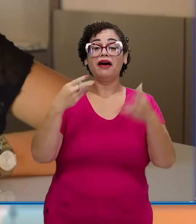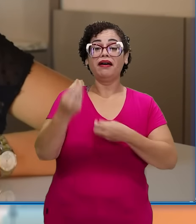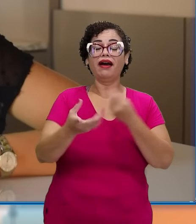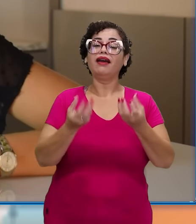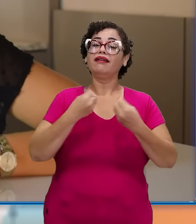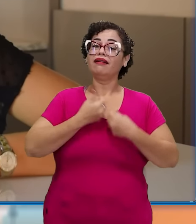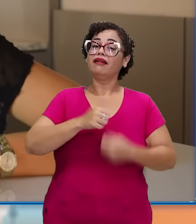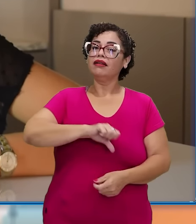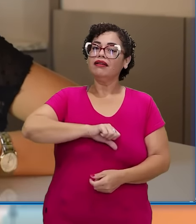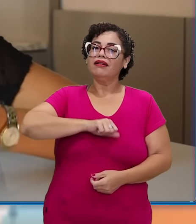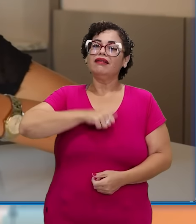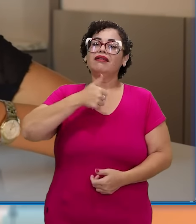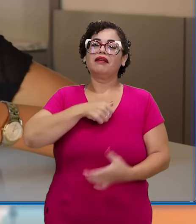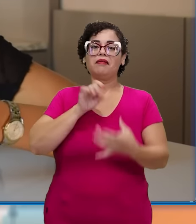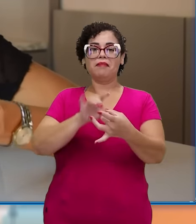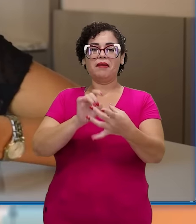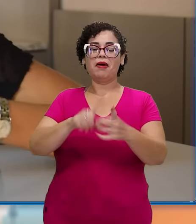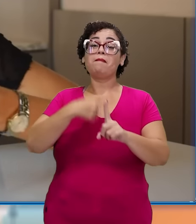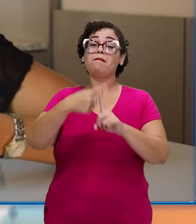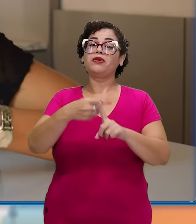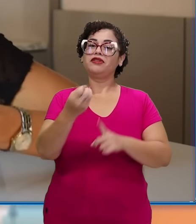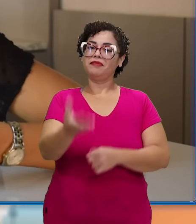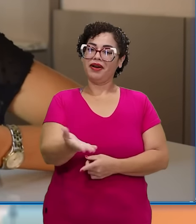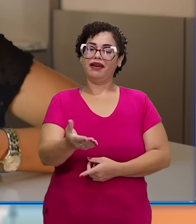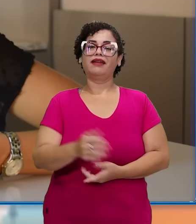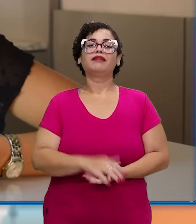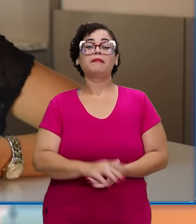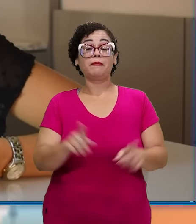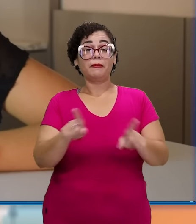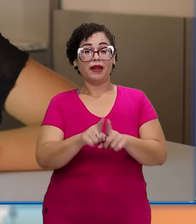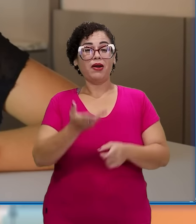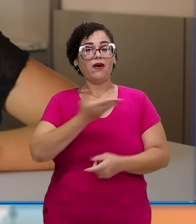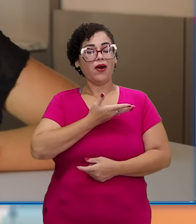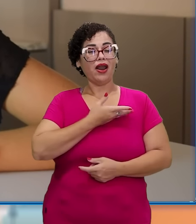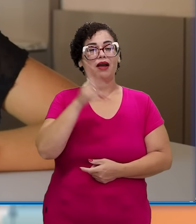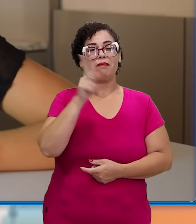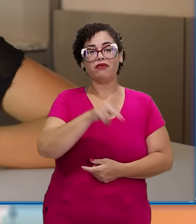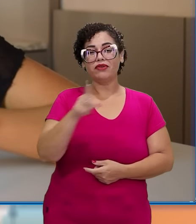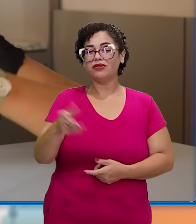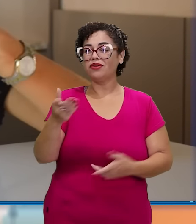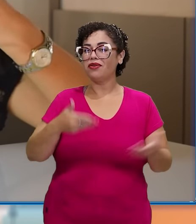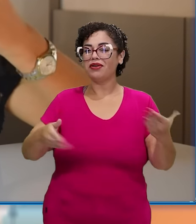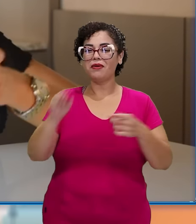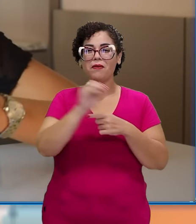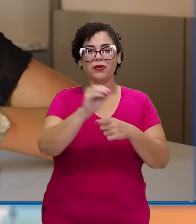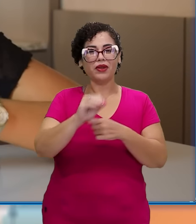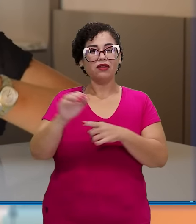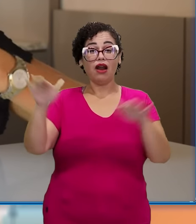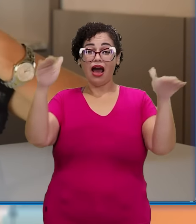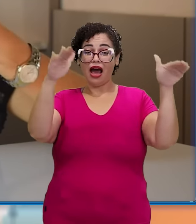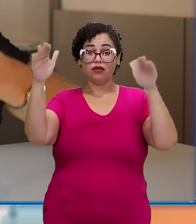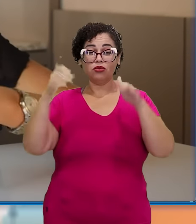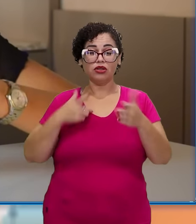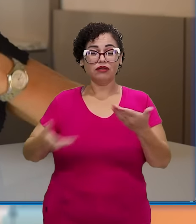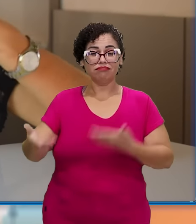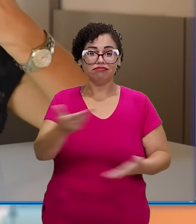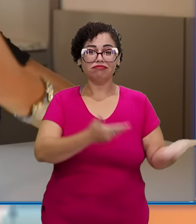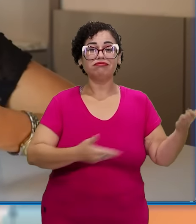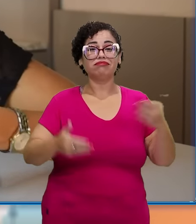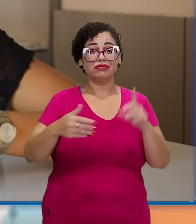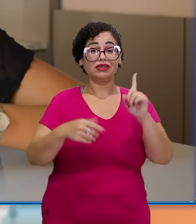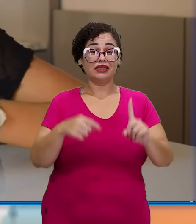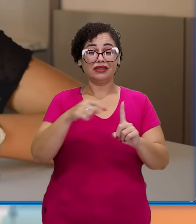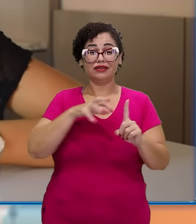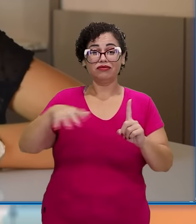pequenas conquistas ali do dia a dia e oferecendo esse feedback positivo por fim os colegas professores cuidadores e